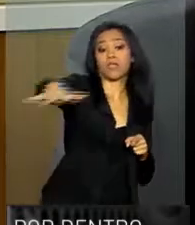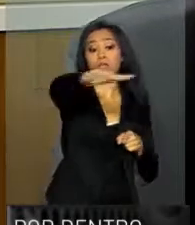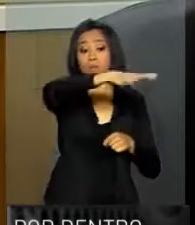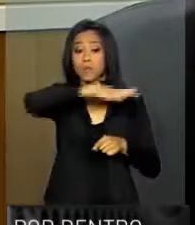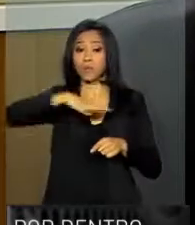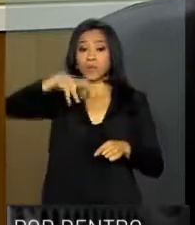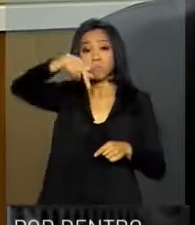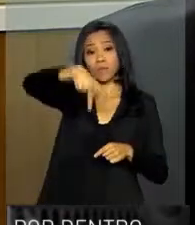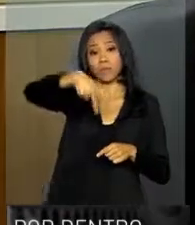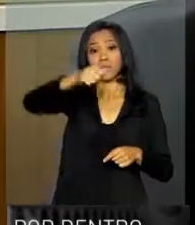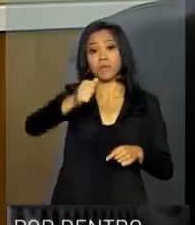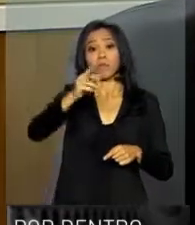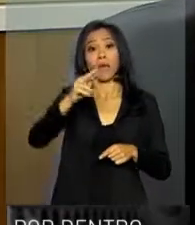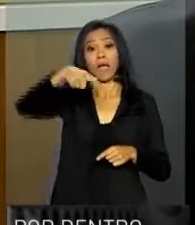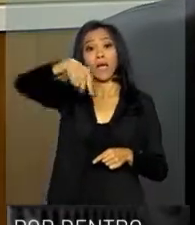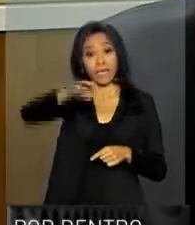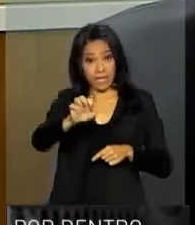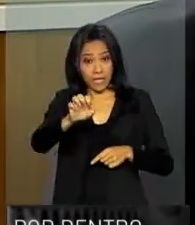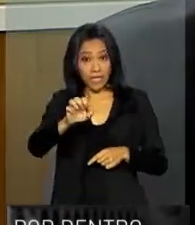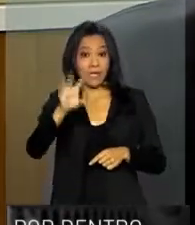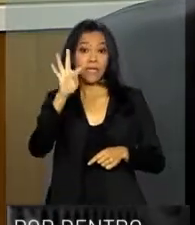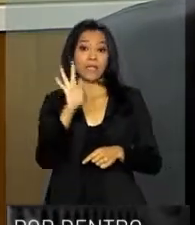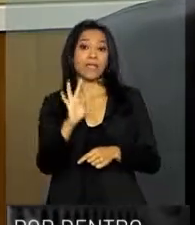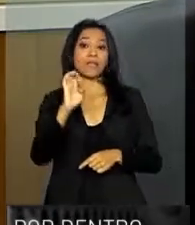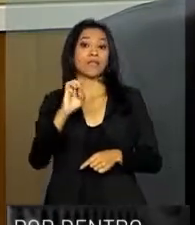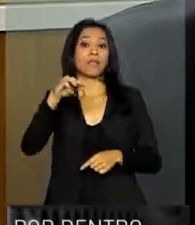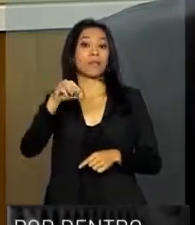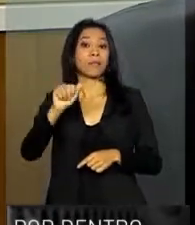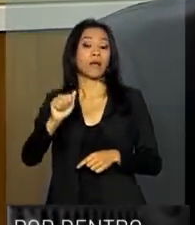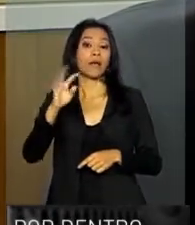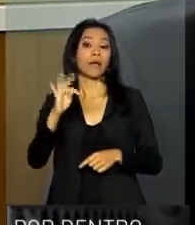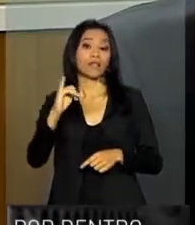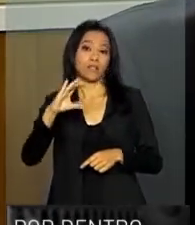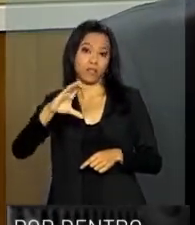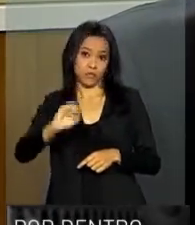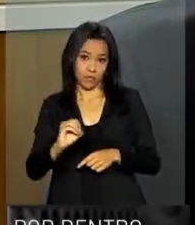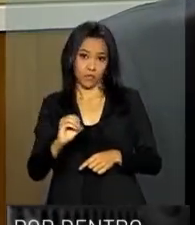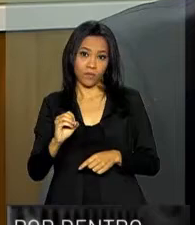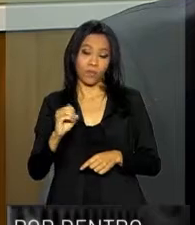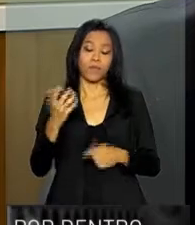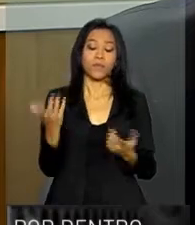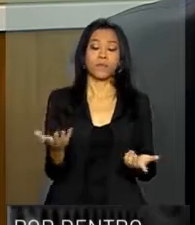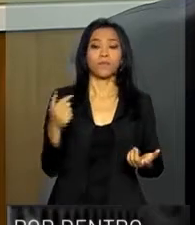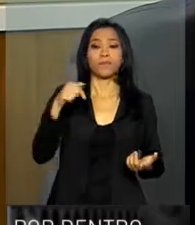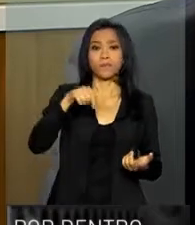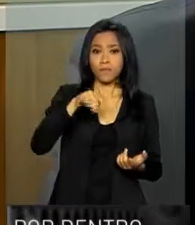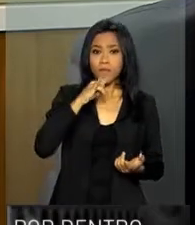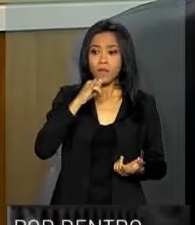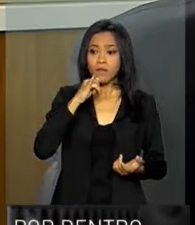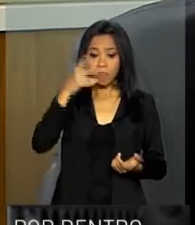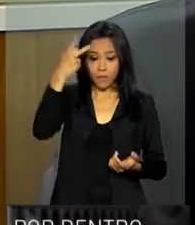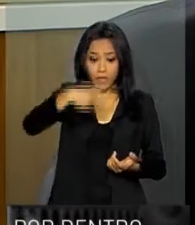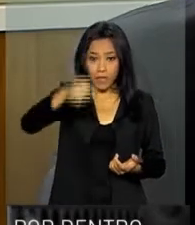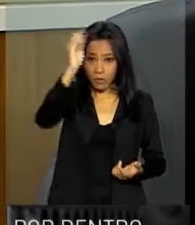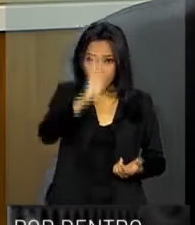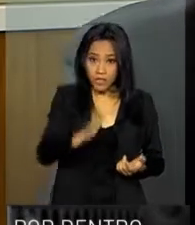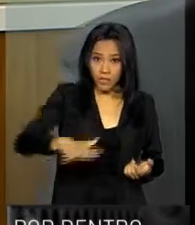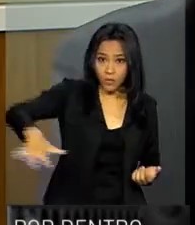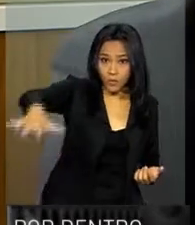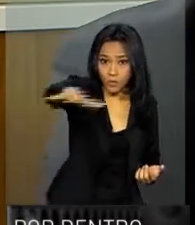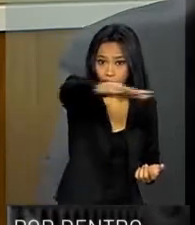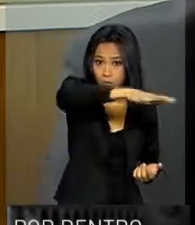o brasil tem coisas assim é a importação faz com que um parque temático brasileiro quando ele compra uma